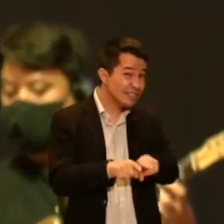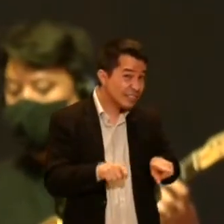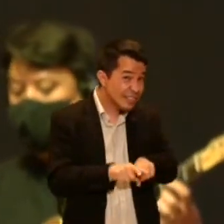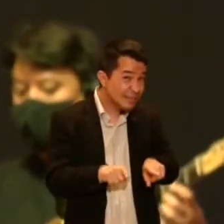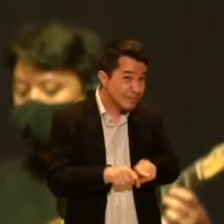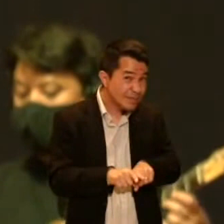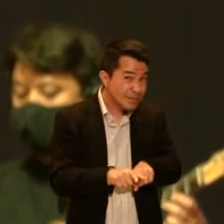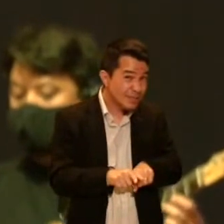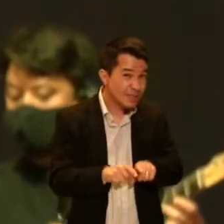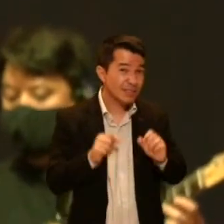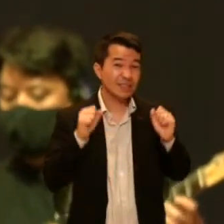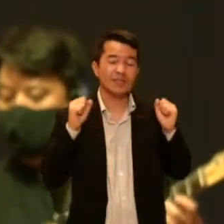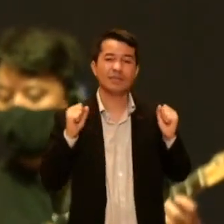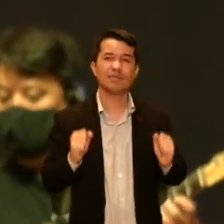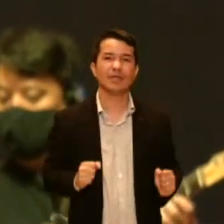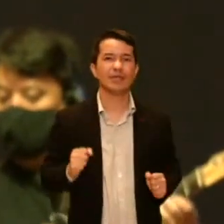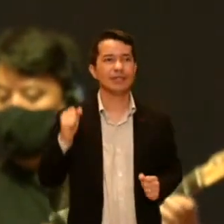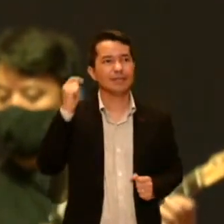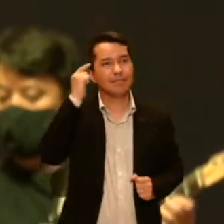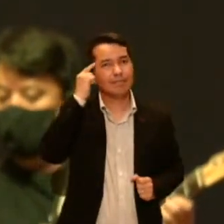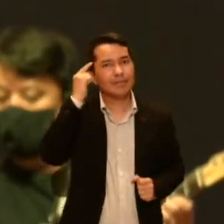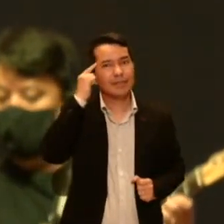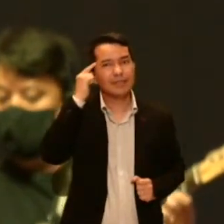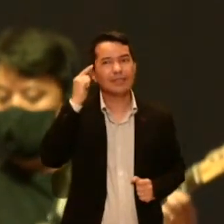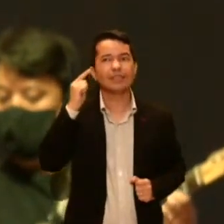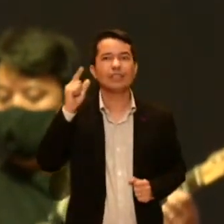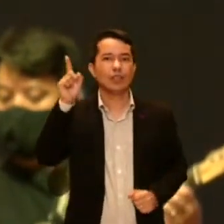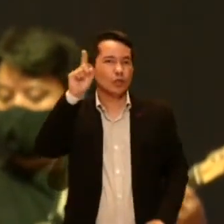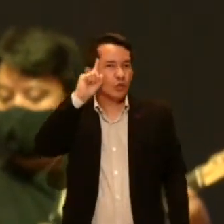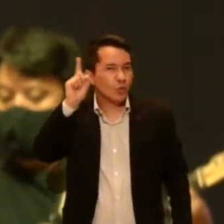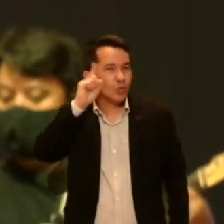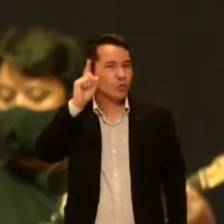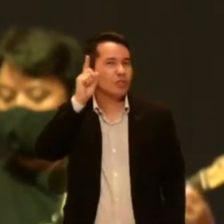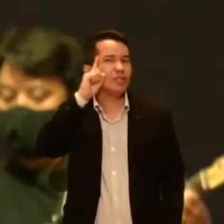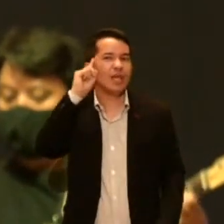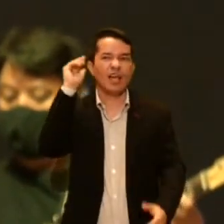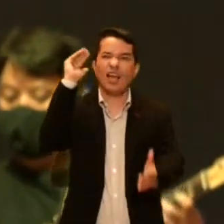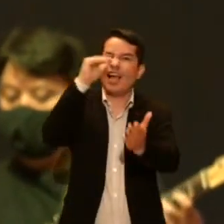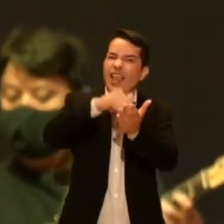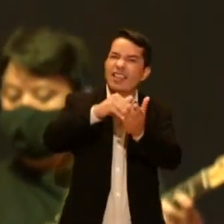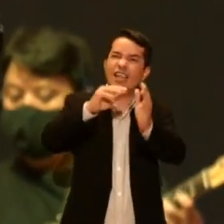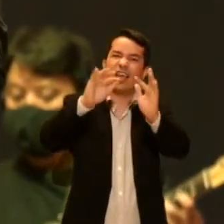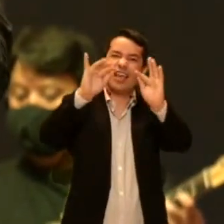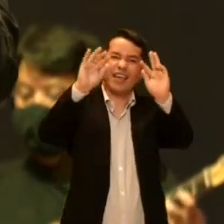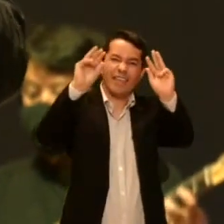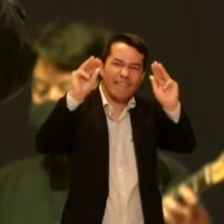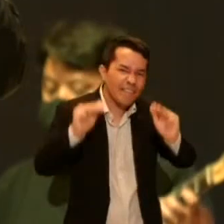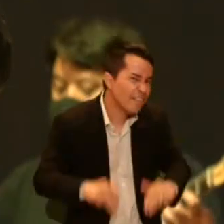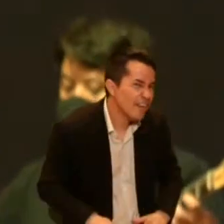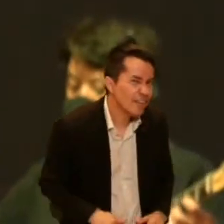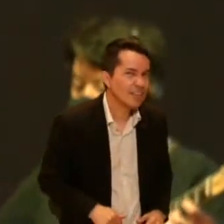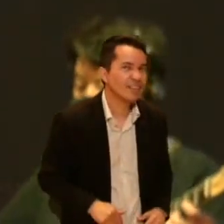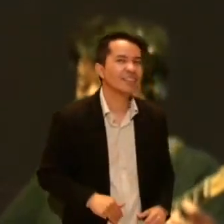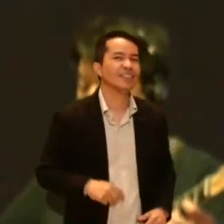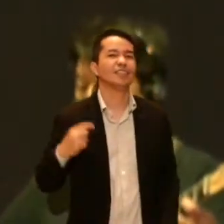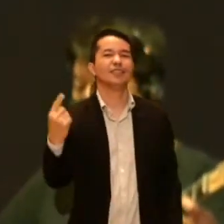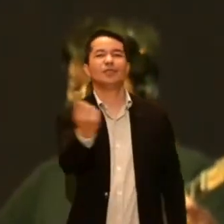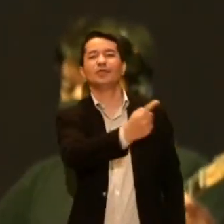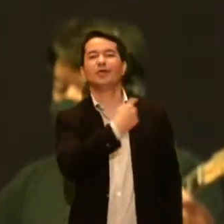que ele possa estar todos os dias, até a consumação dos séculos, habitando a sua